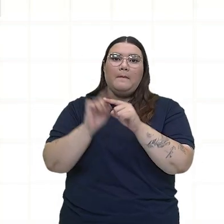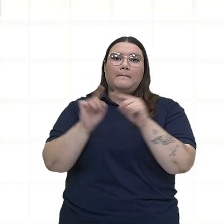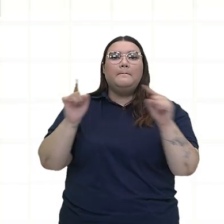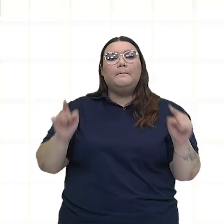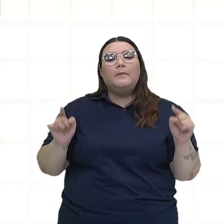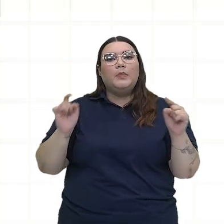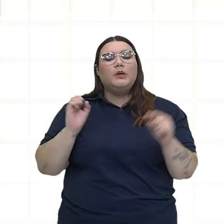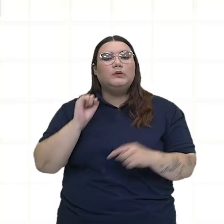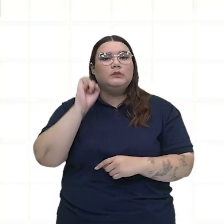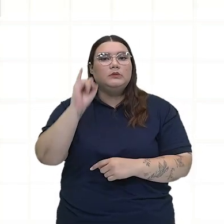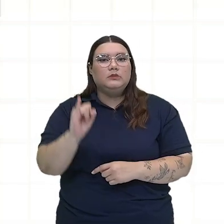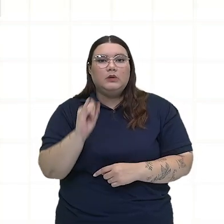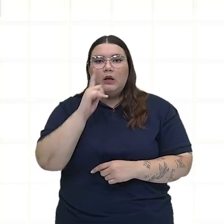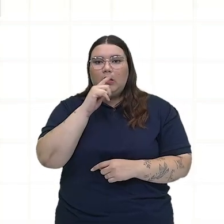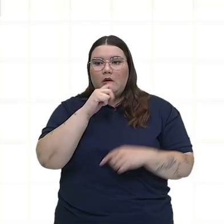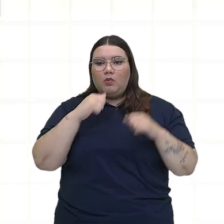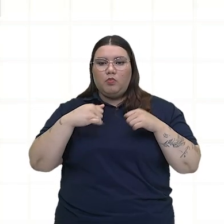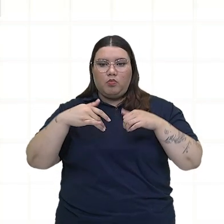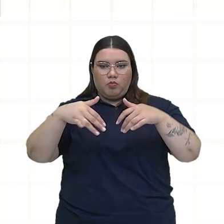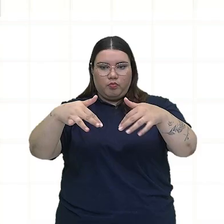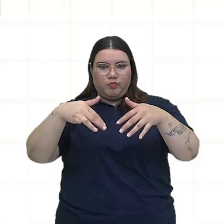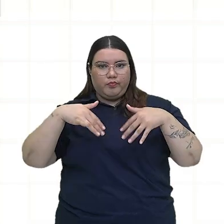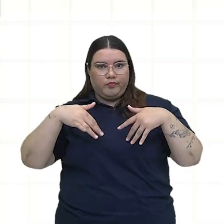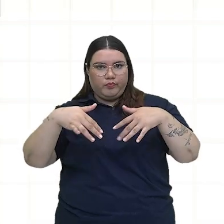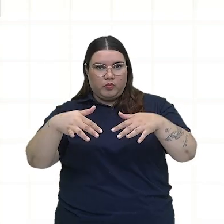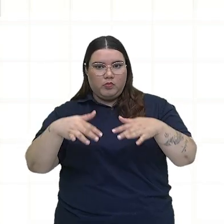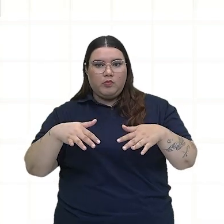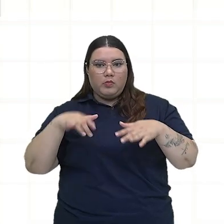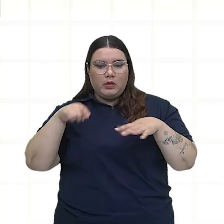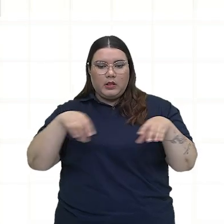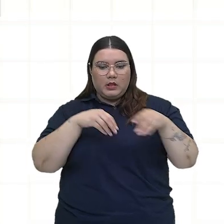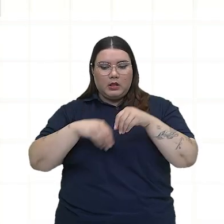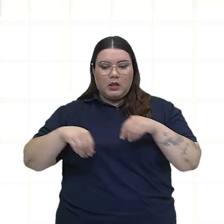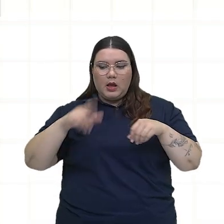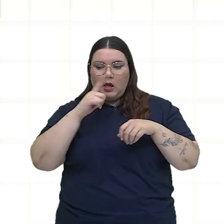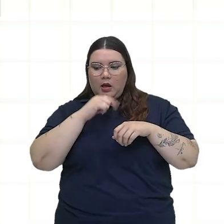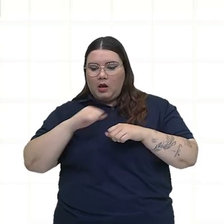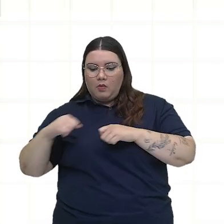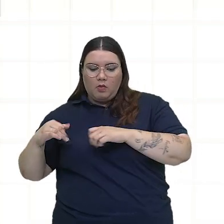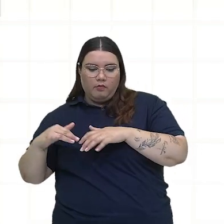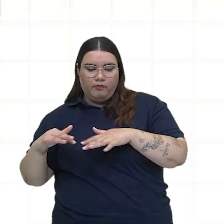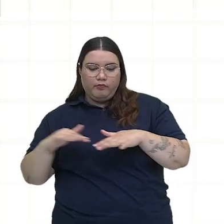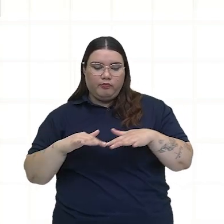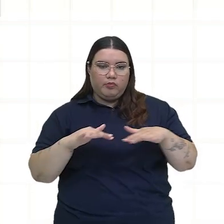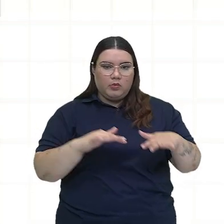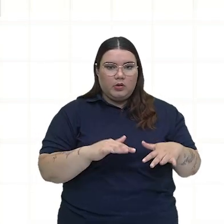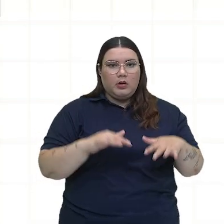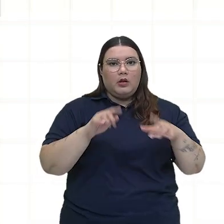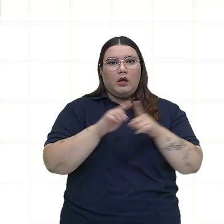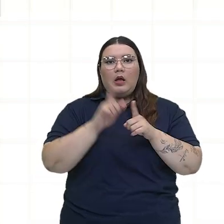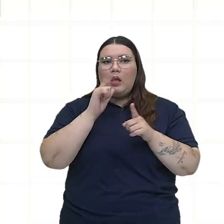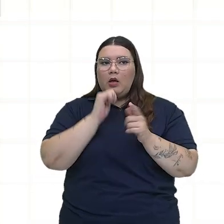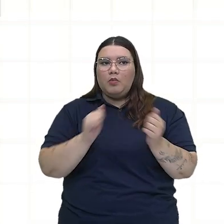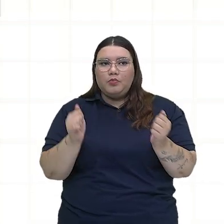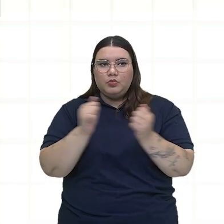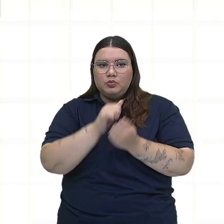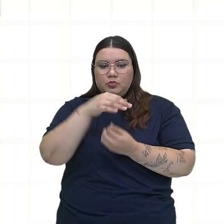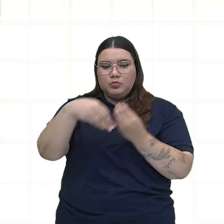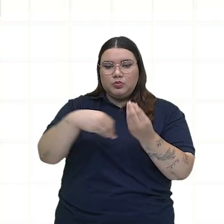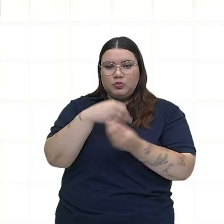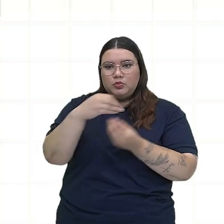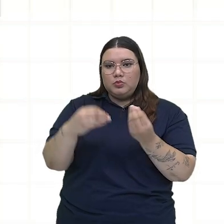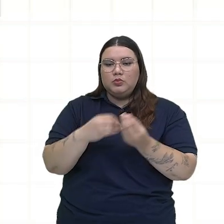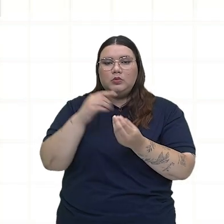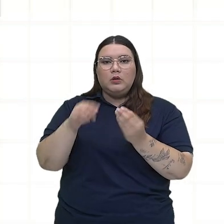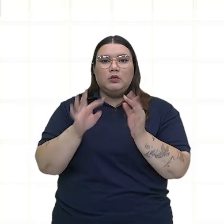que o que acontece? Se irriga demais, se passa água demais nesse solo, ela vai levando junto com a água parte